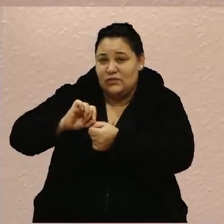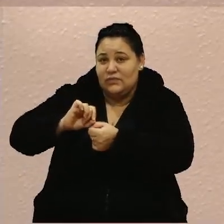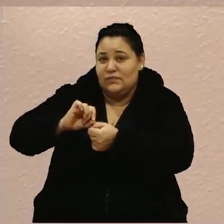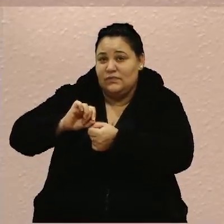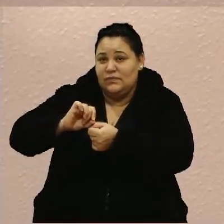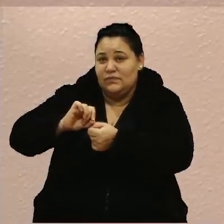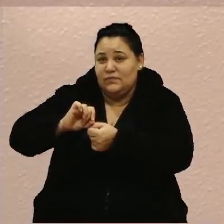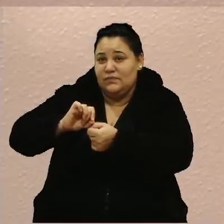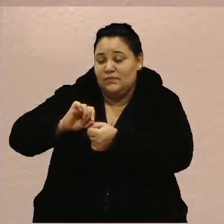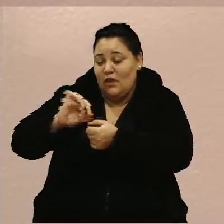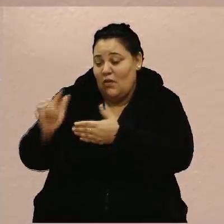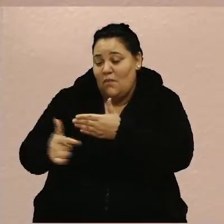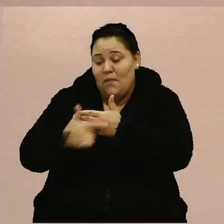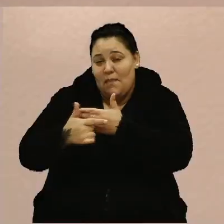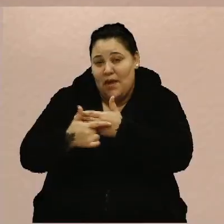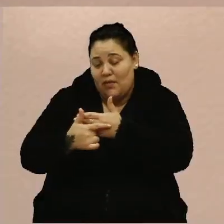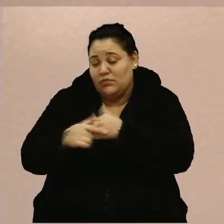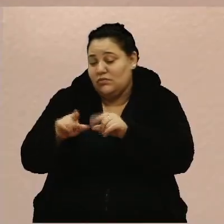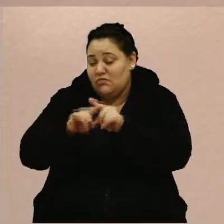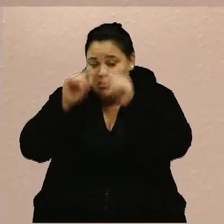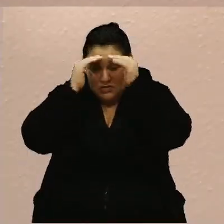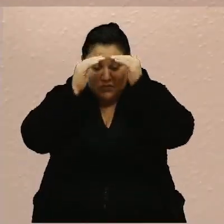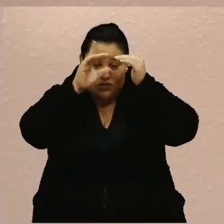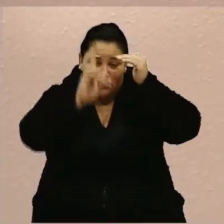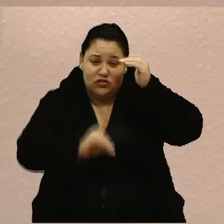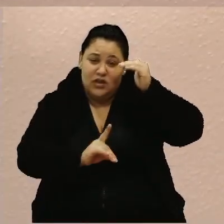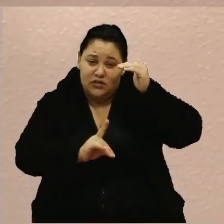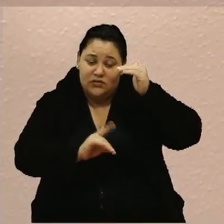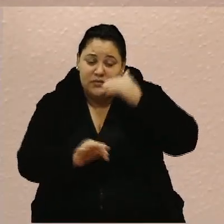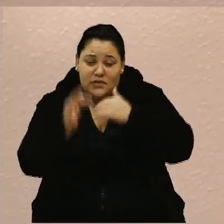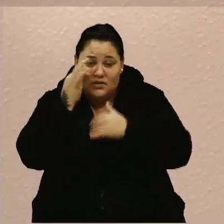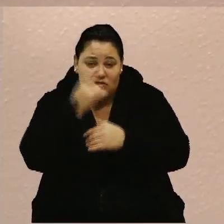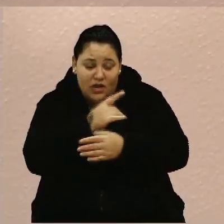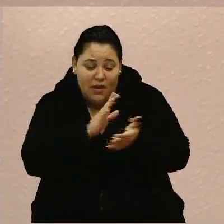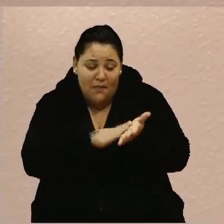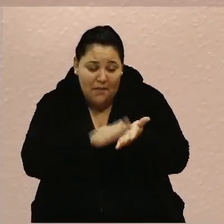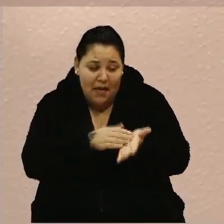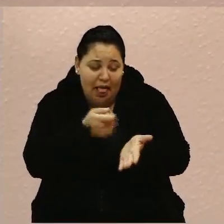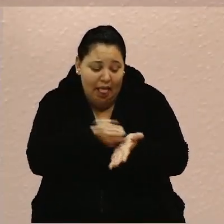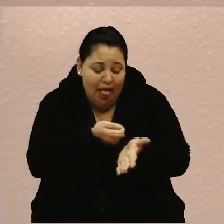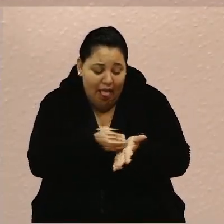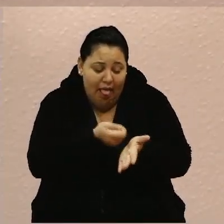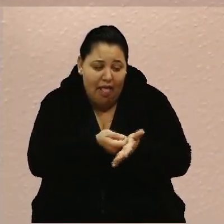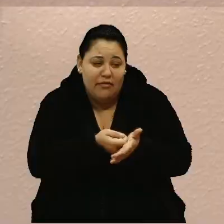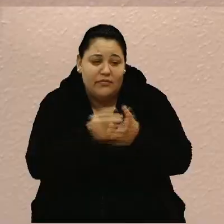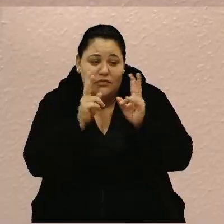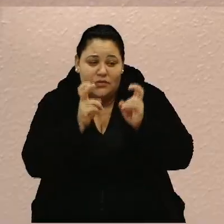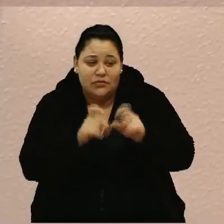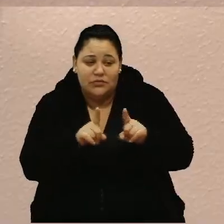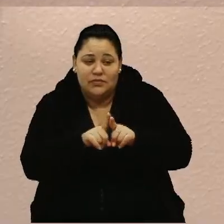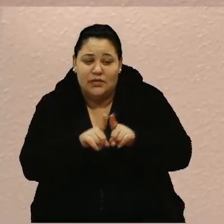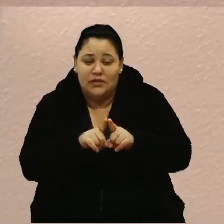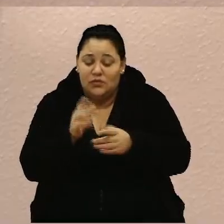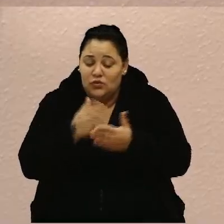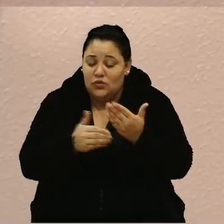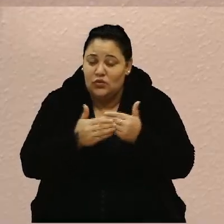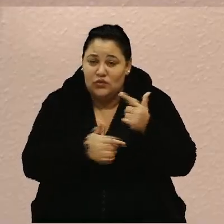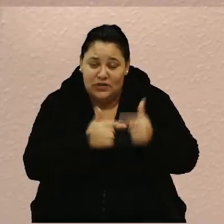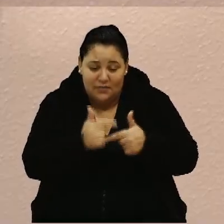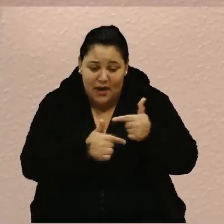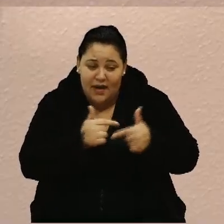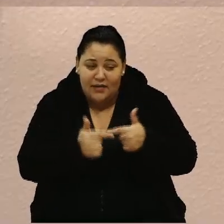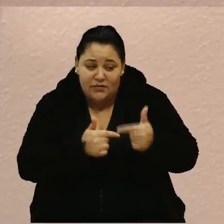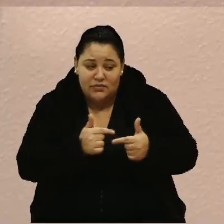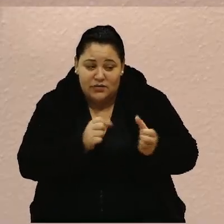o seu papel e cumprindo seu direito de estar lá reivindicando e debatendo os assuntos, enfim. Então, todos os trabalhadores e trabalhadoras eles